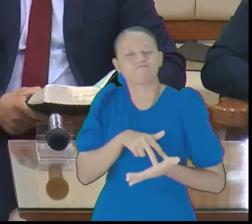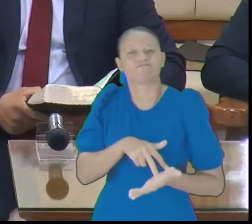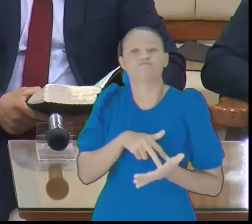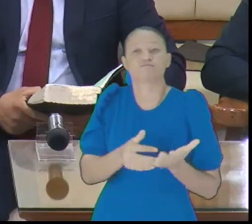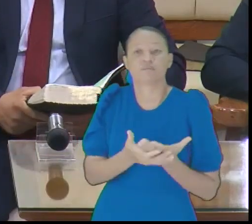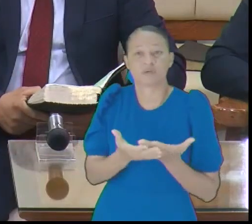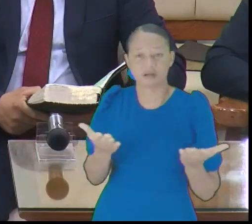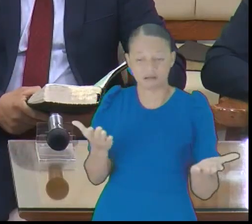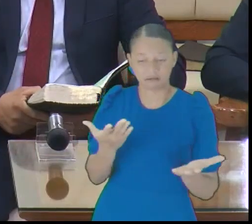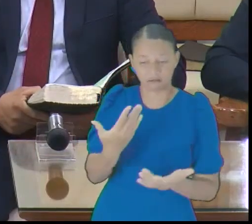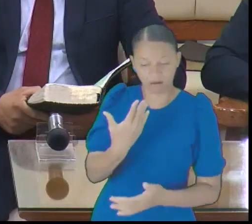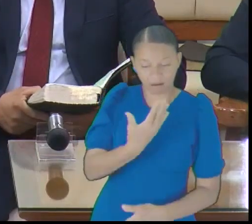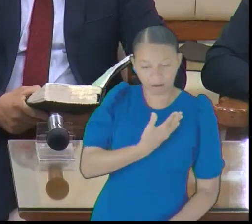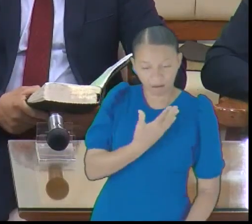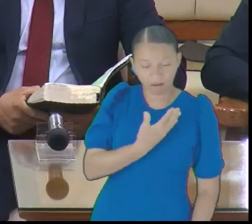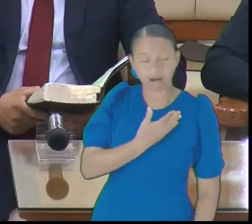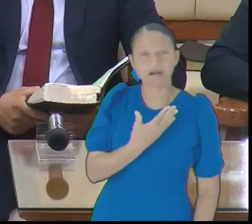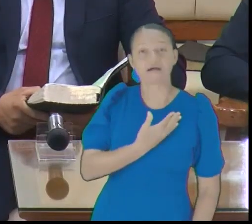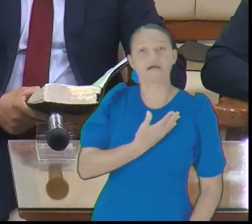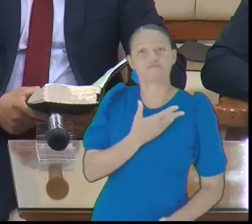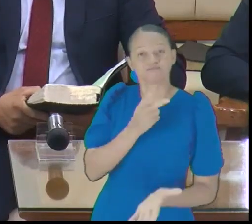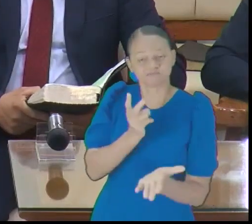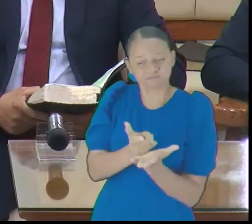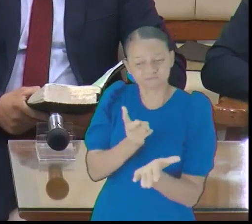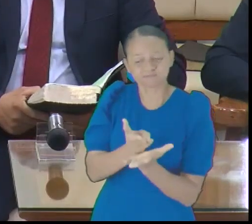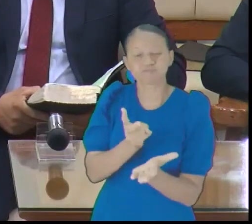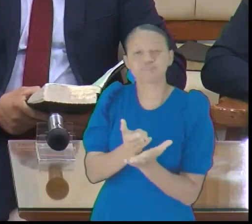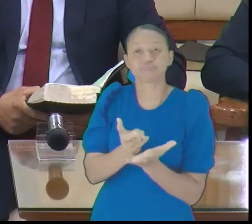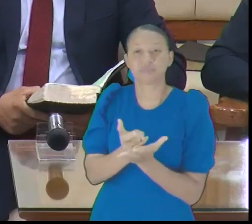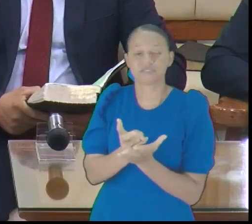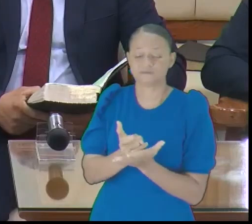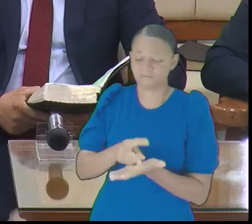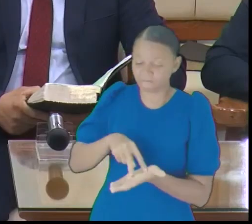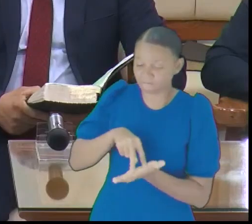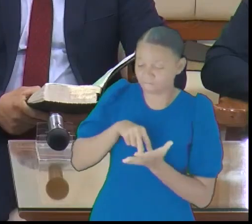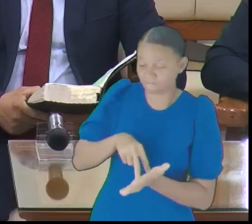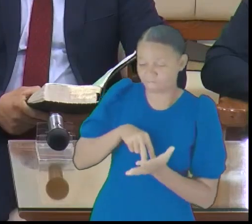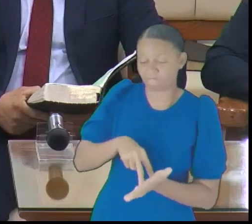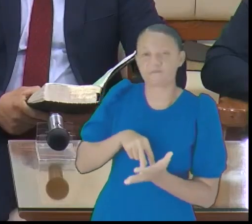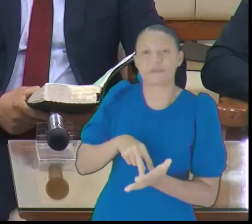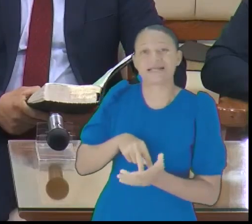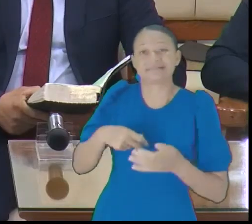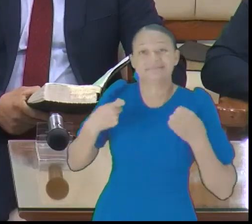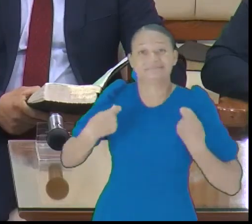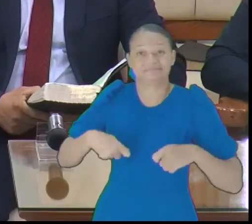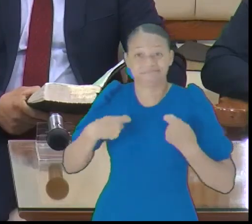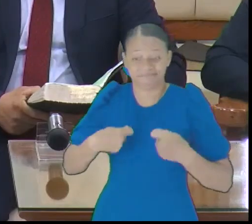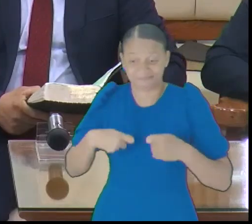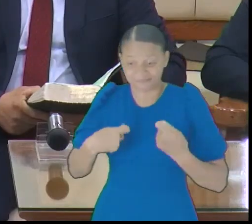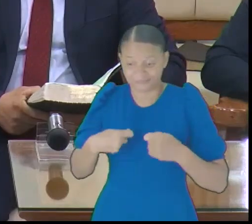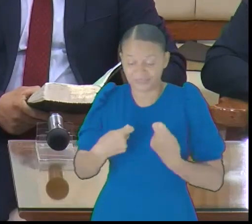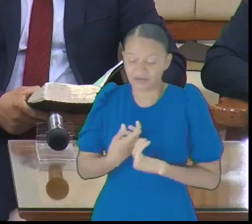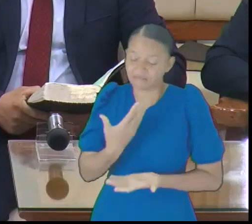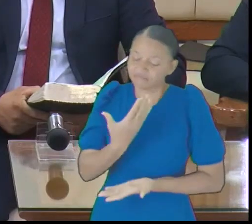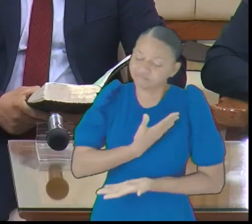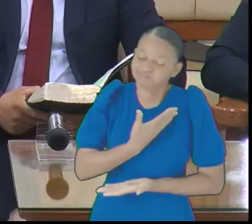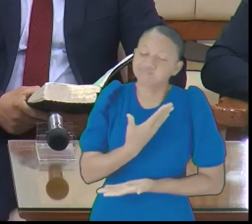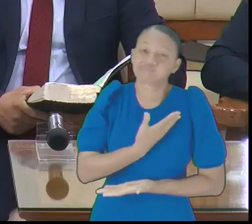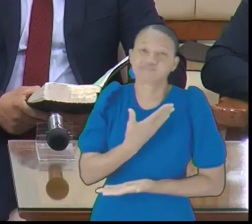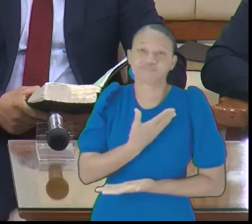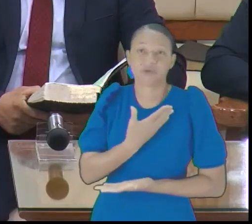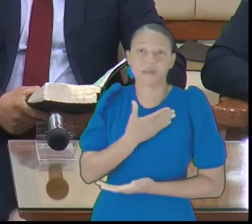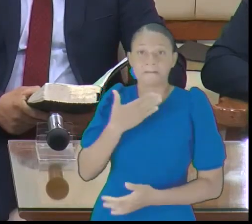para que uma amizade ela seja firme, é necessário que esta amizade ela